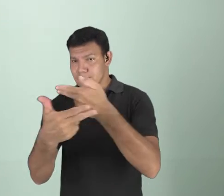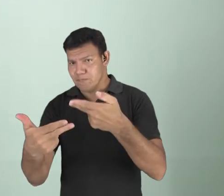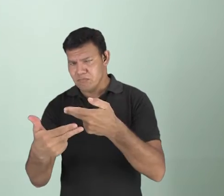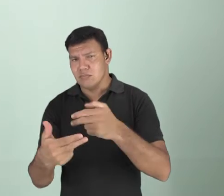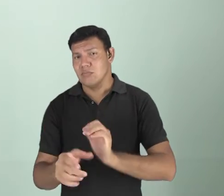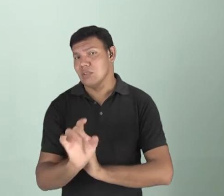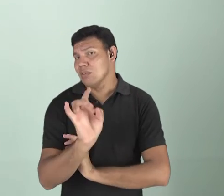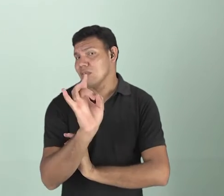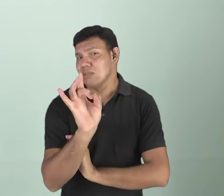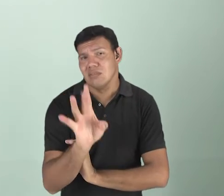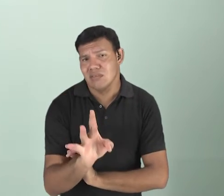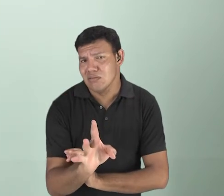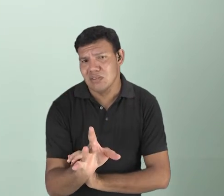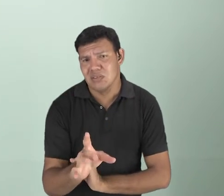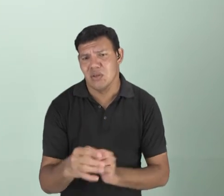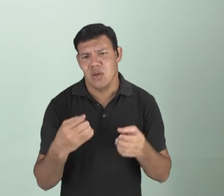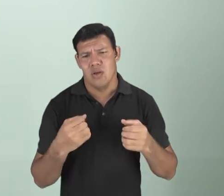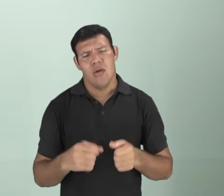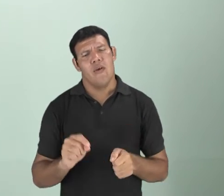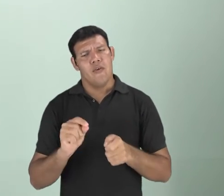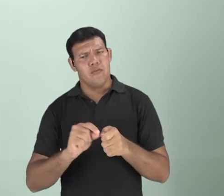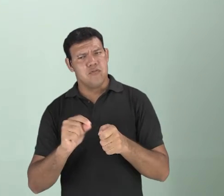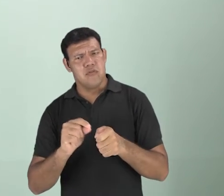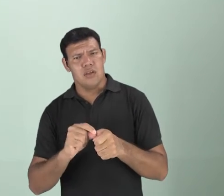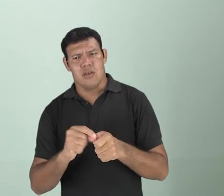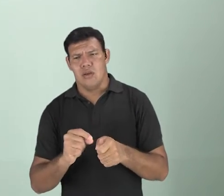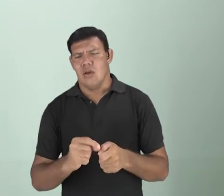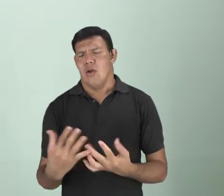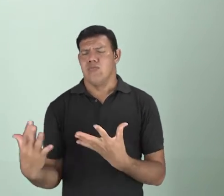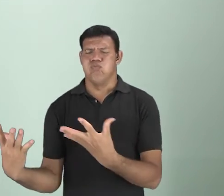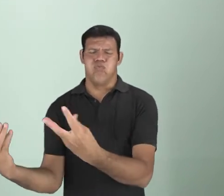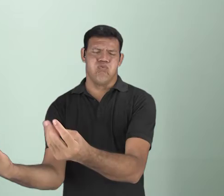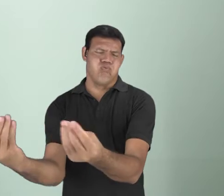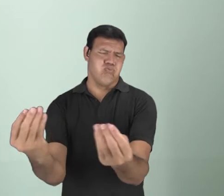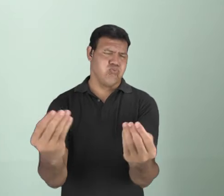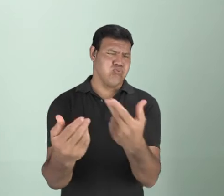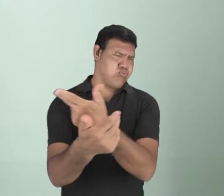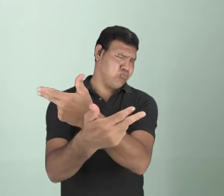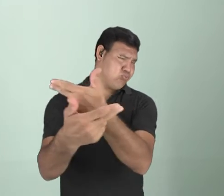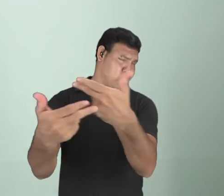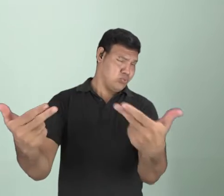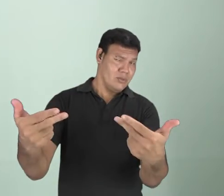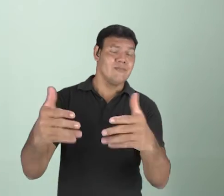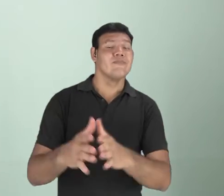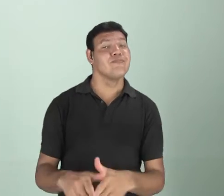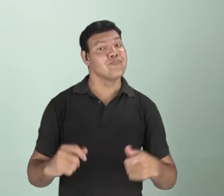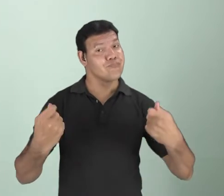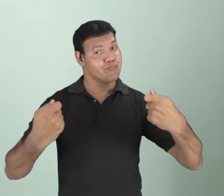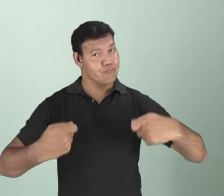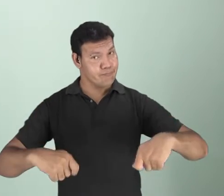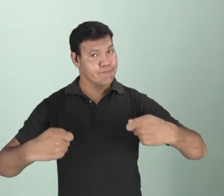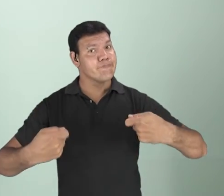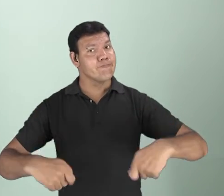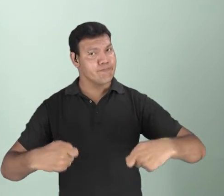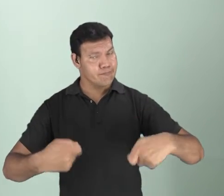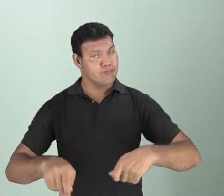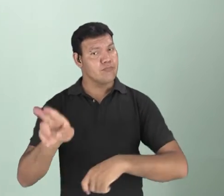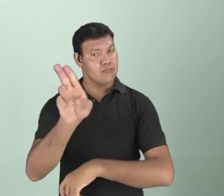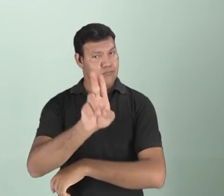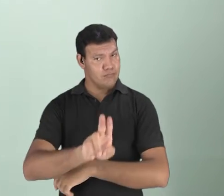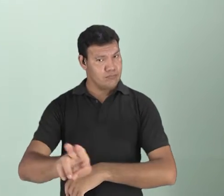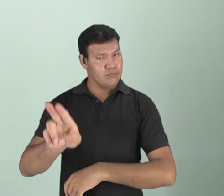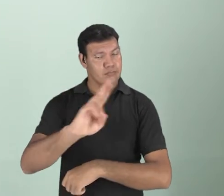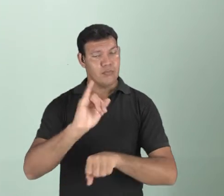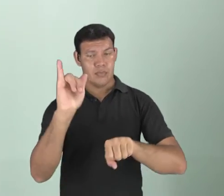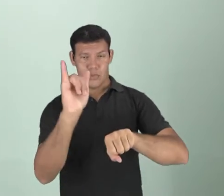não adianta somente produzir em grande quantidade mercadorias. É necessário utilizar